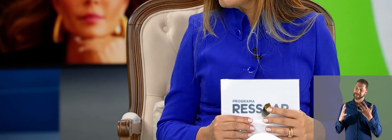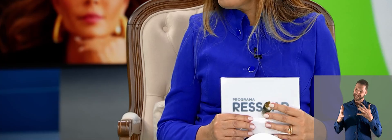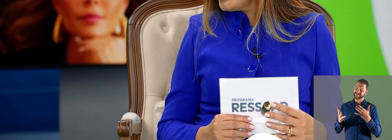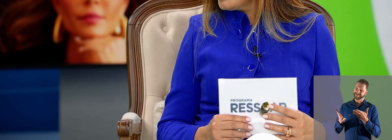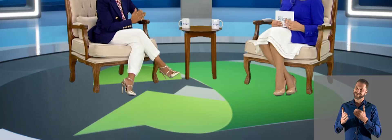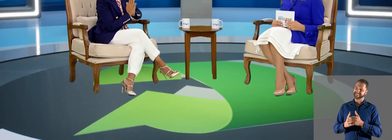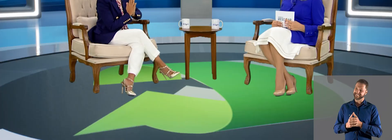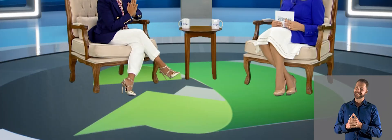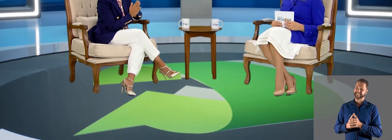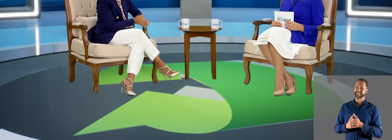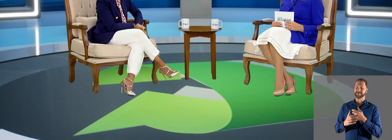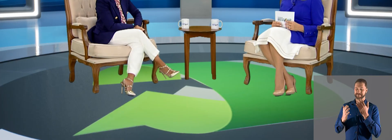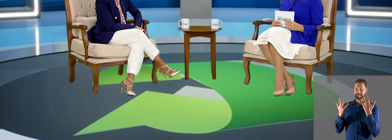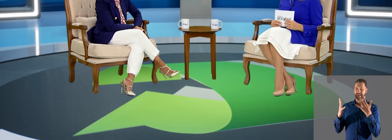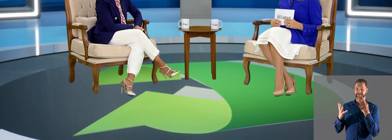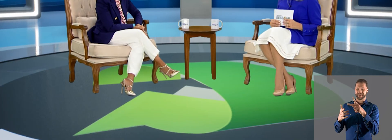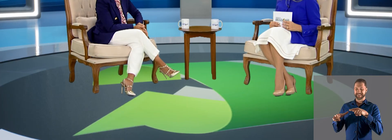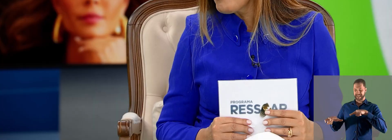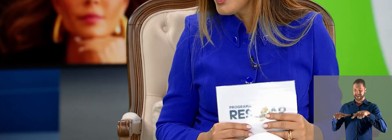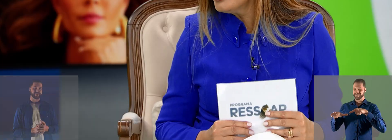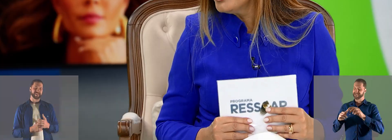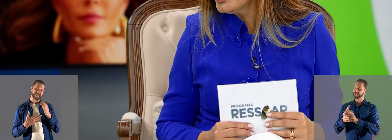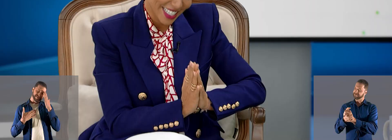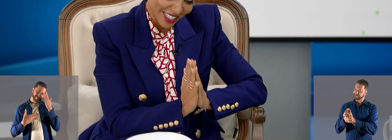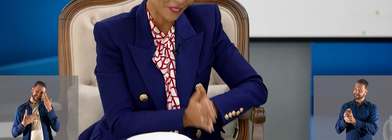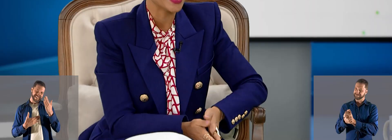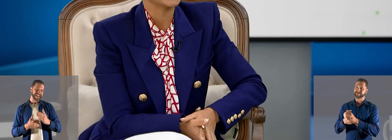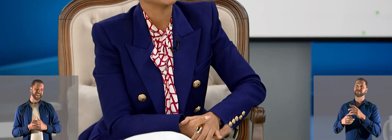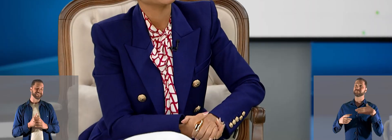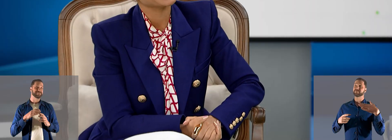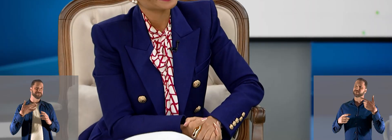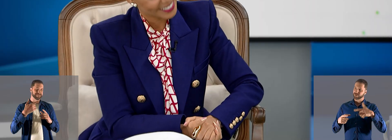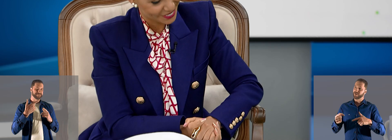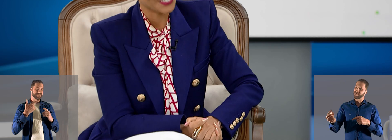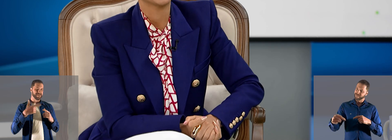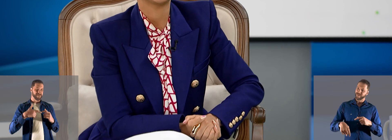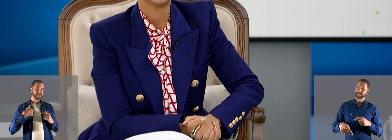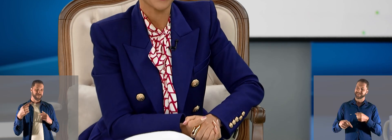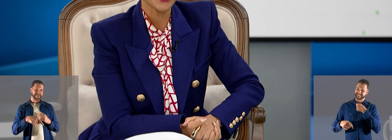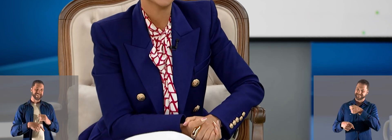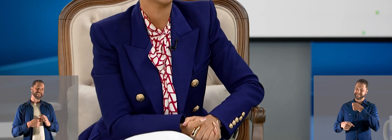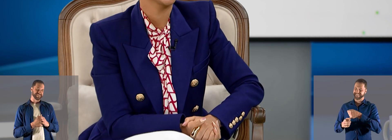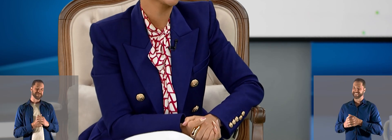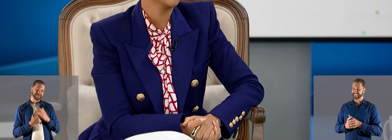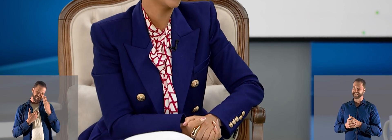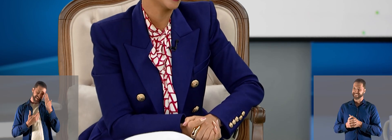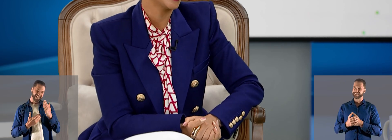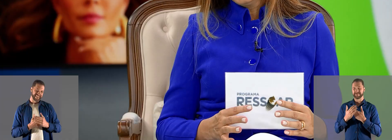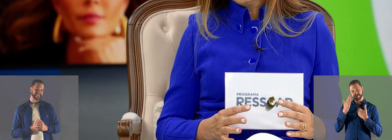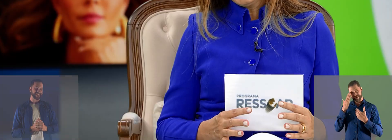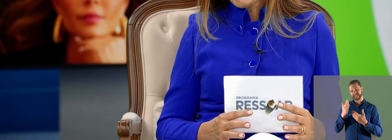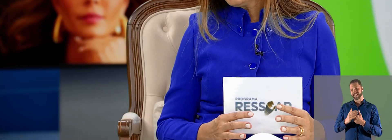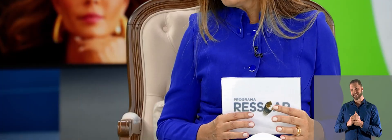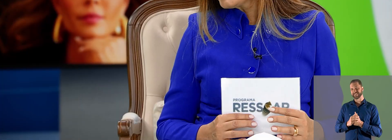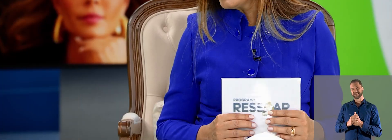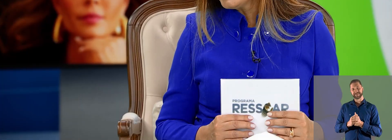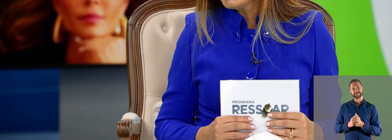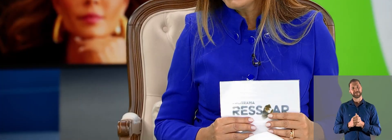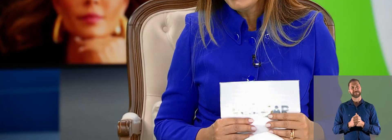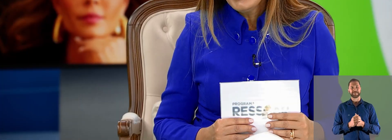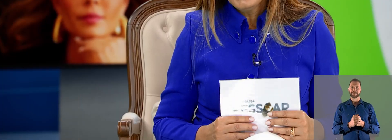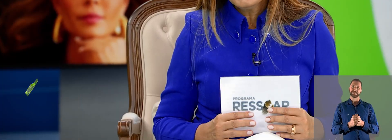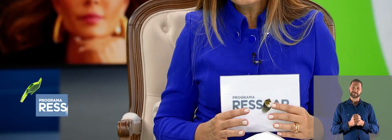obrigada muito obrigada Parabéns pelo seu trabalho gratidão Obrigada sempre voltarei Com certeza obrigada obrigada